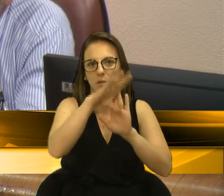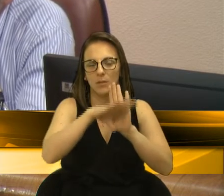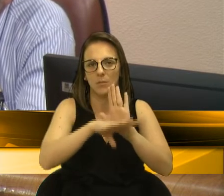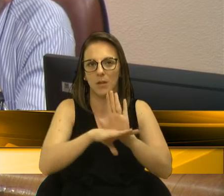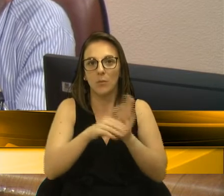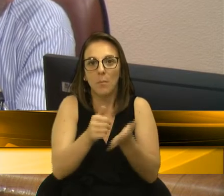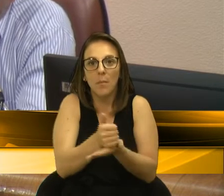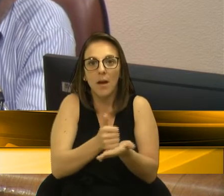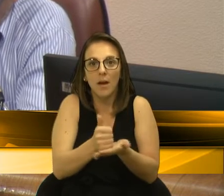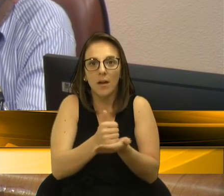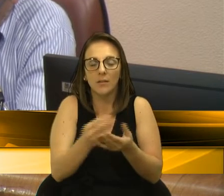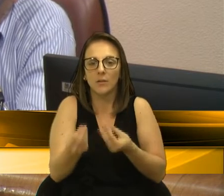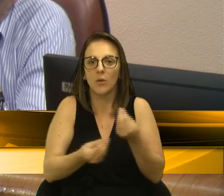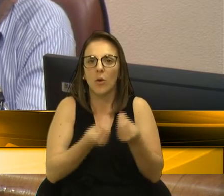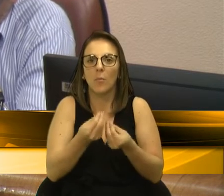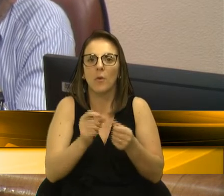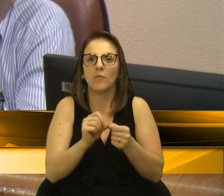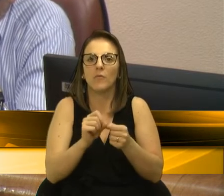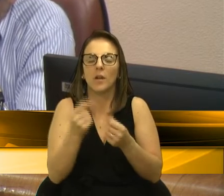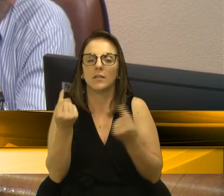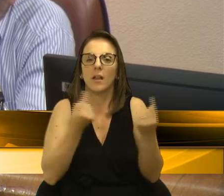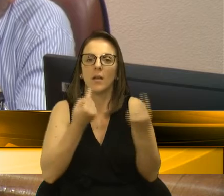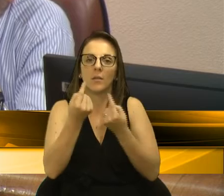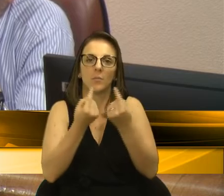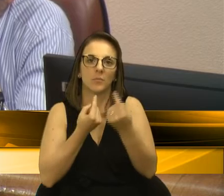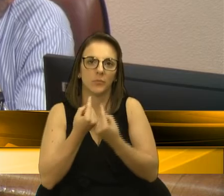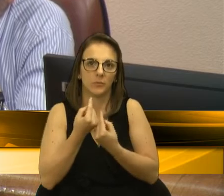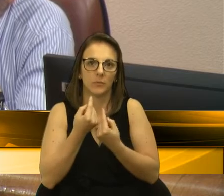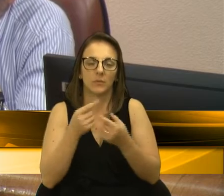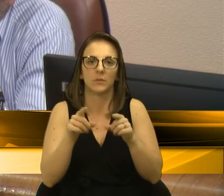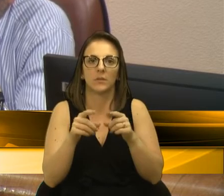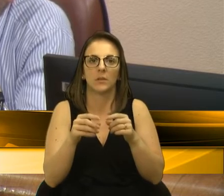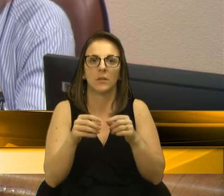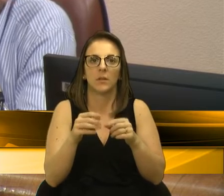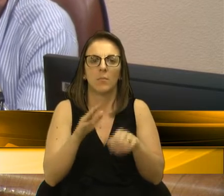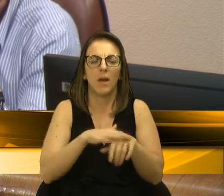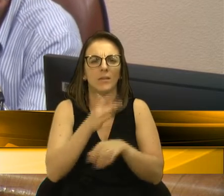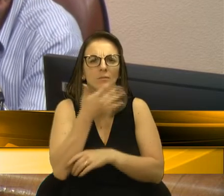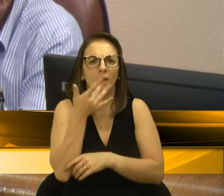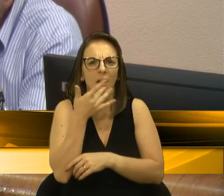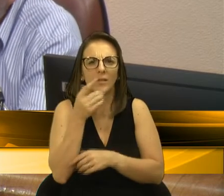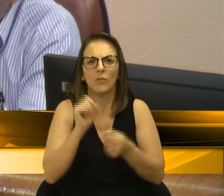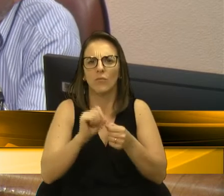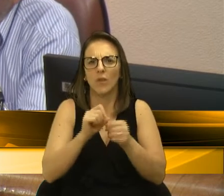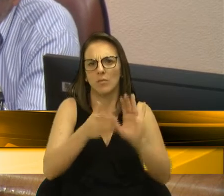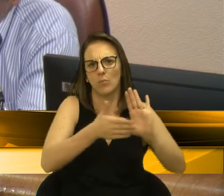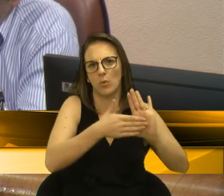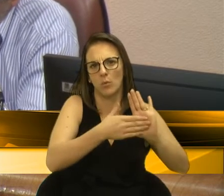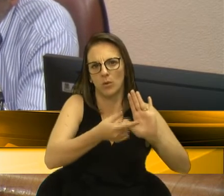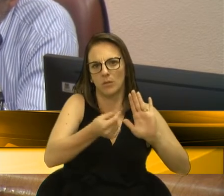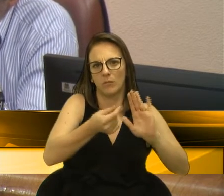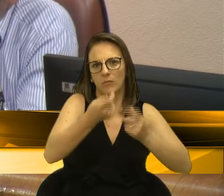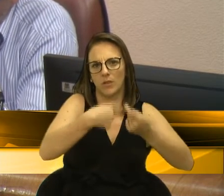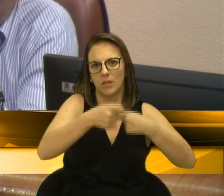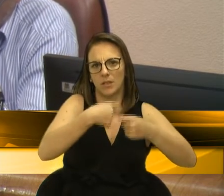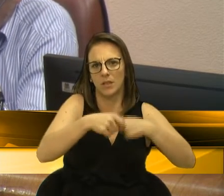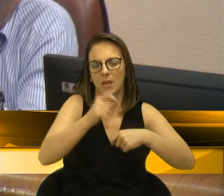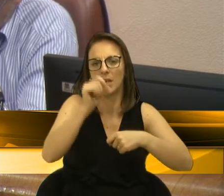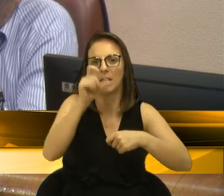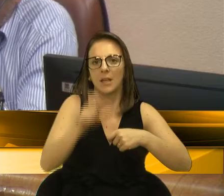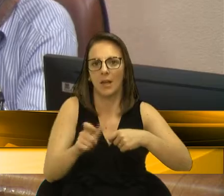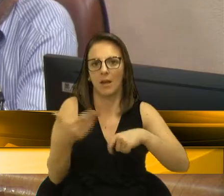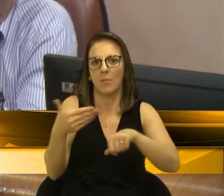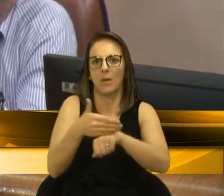licitação, que possibilitasse a elaboração de propostas financeiras de forma apropriada por parte dos participantes do